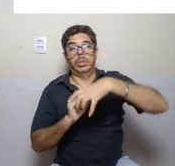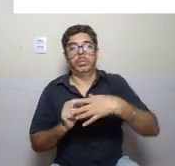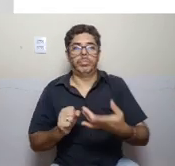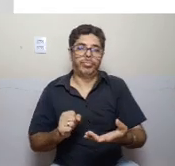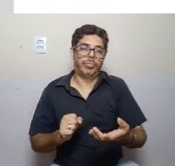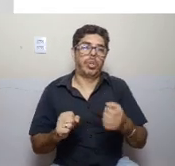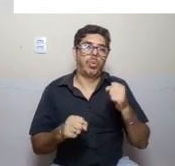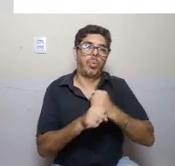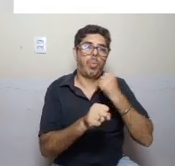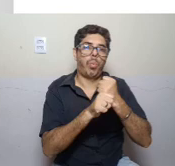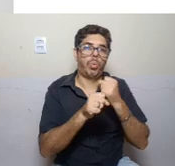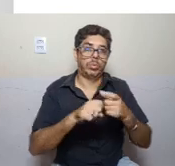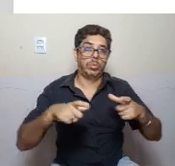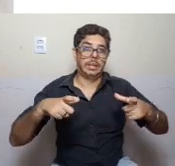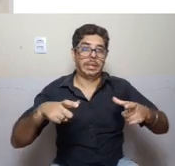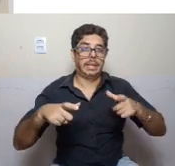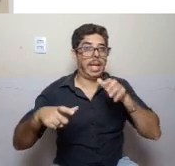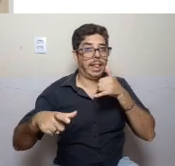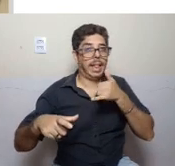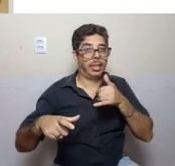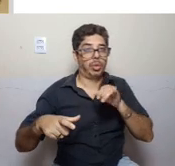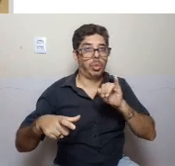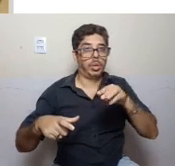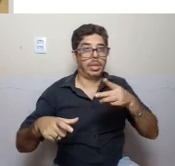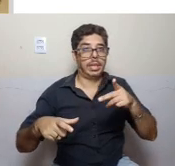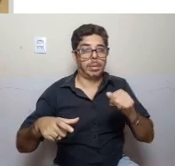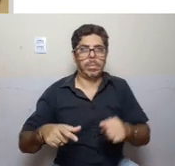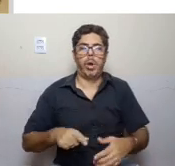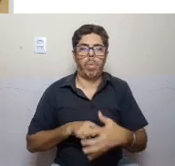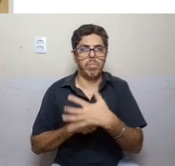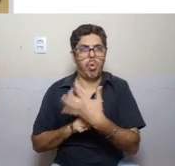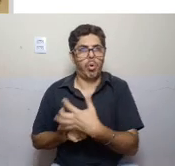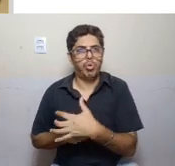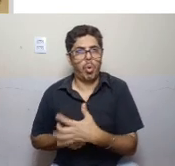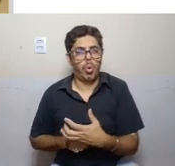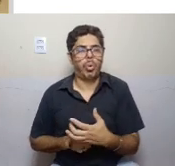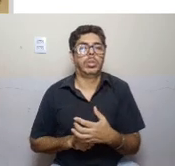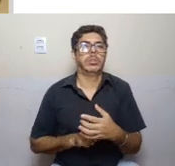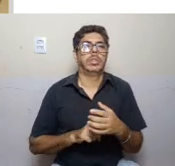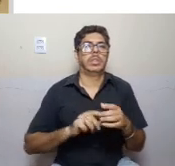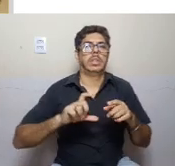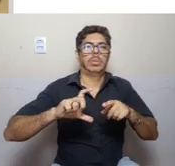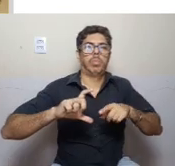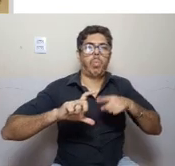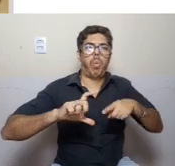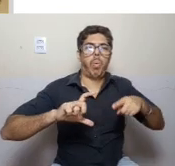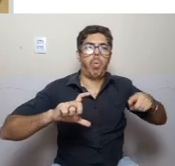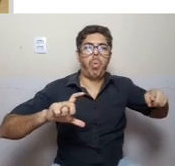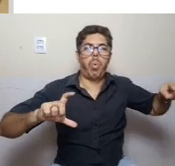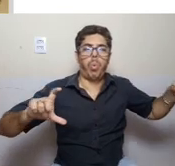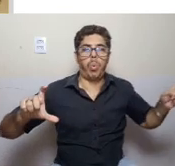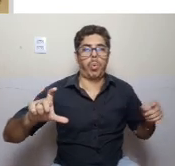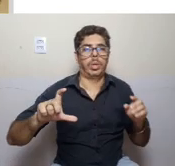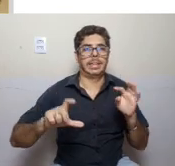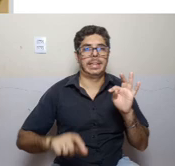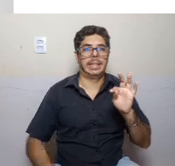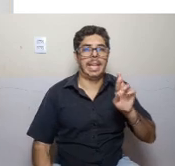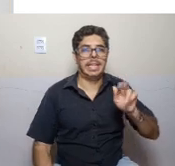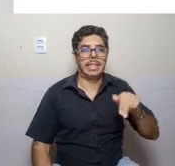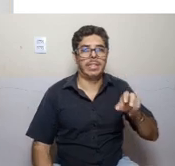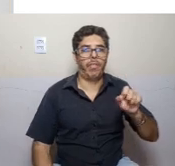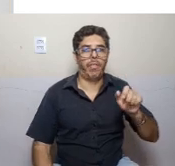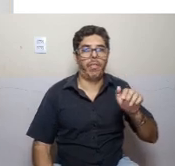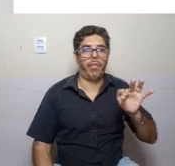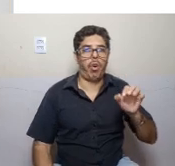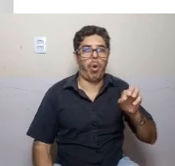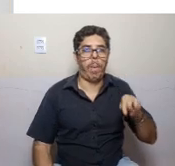isso é muito útil na construção de eletroímãs, motores, geradores, transformadores e muitas outras aplicações tecnológicas.